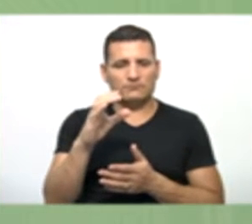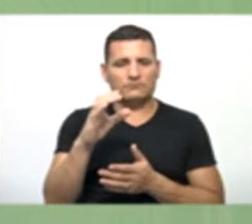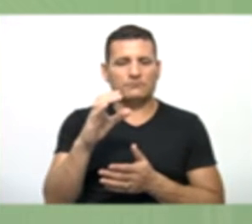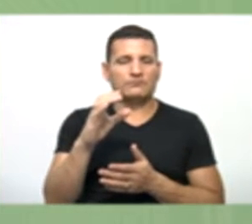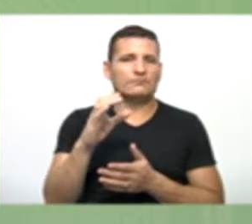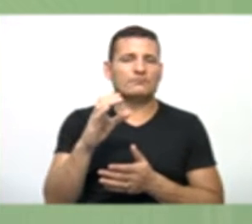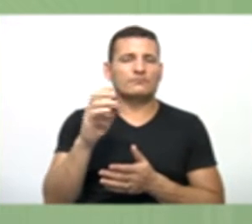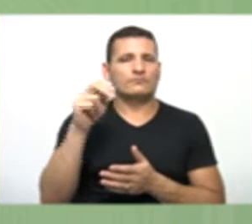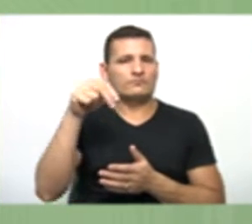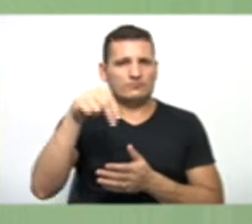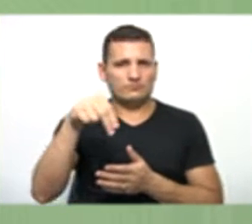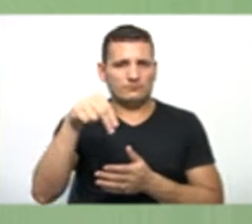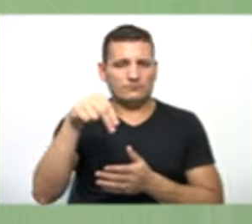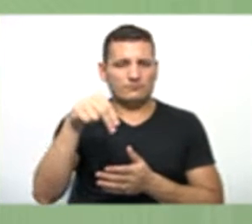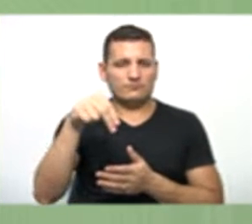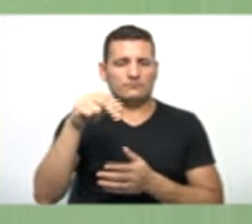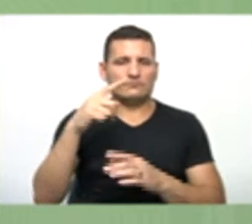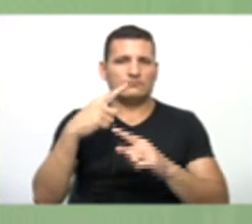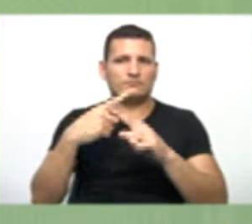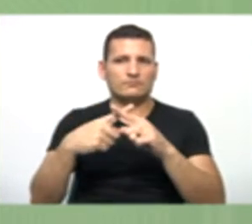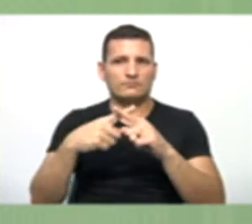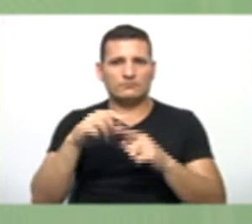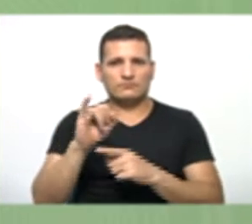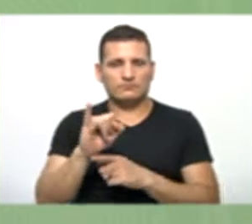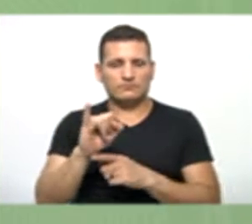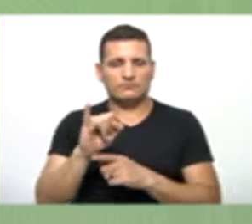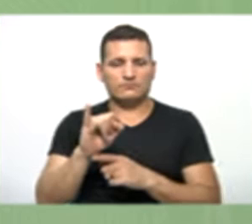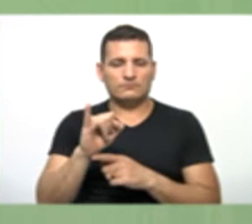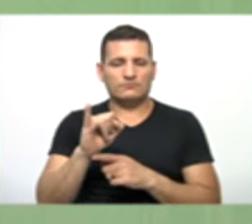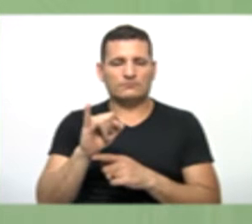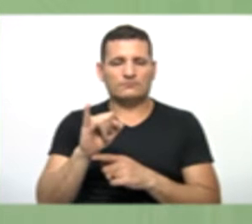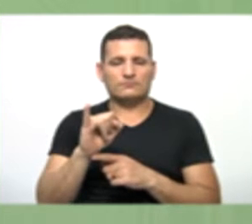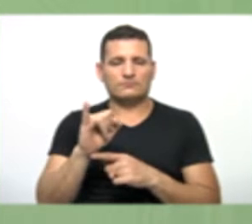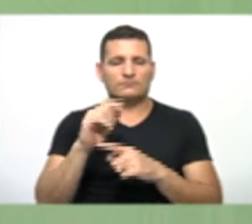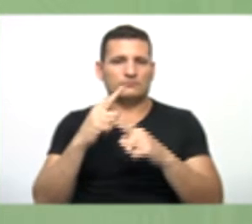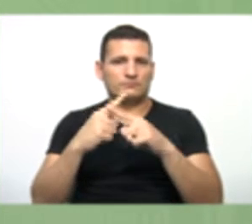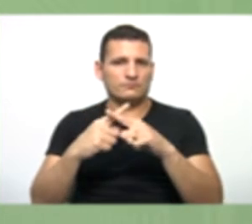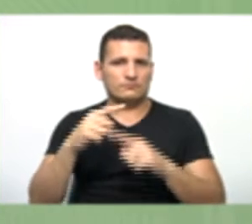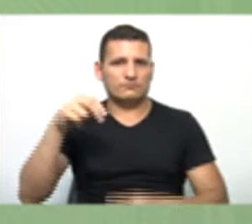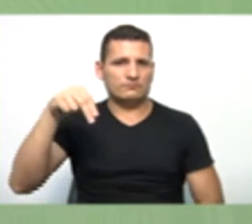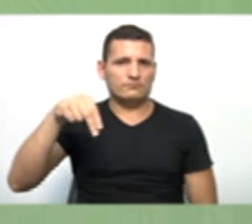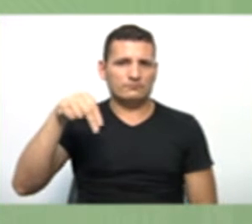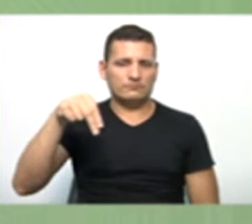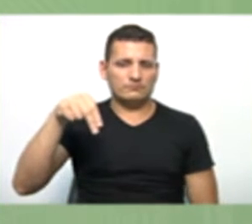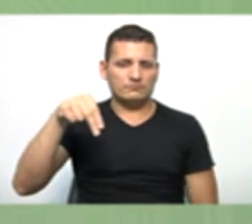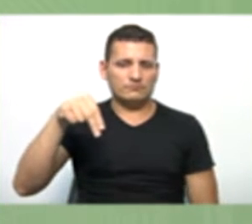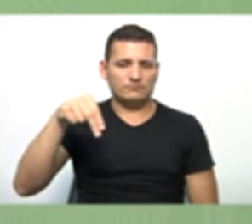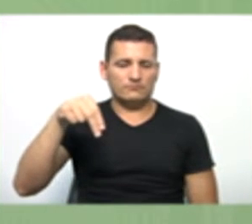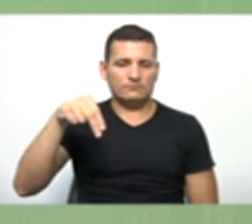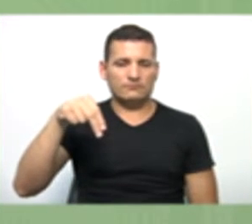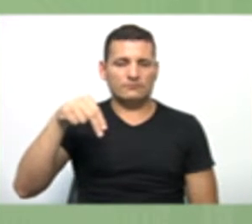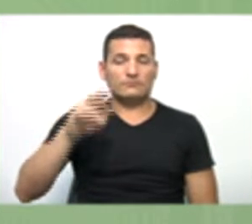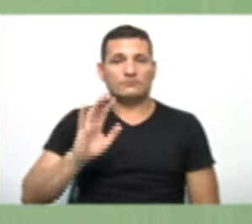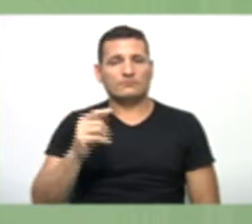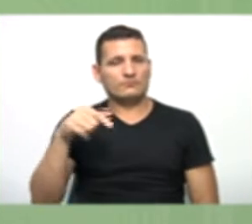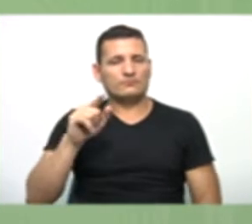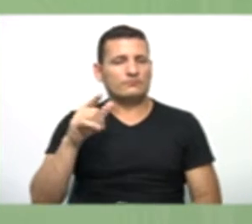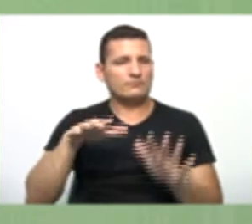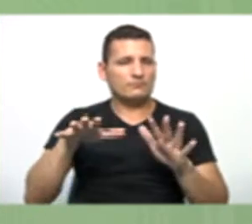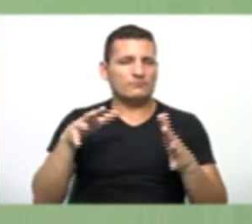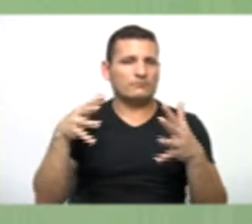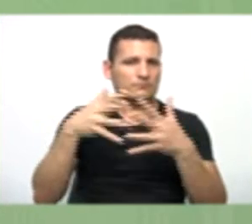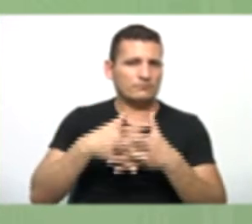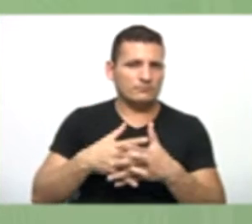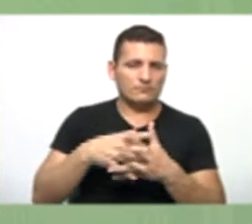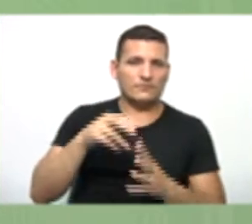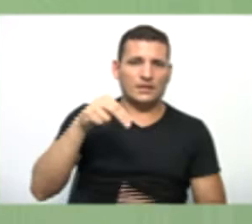do título vezes o I vezes o N. Só por curiosidade, não confundir o N